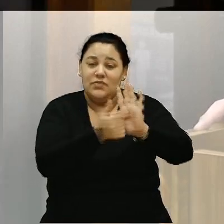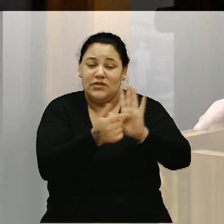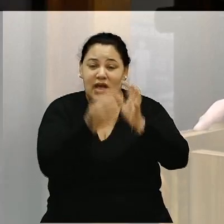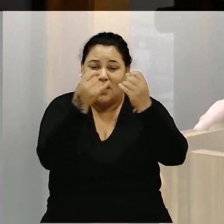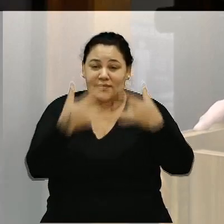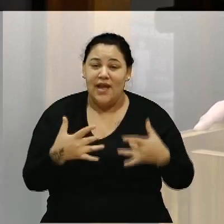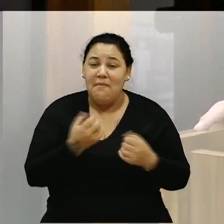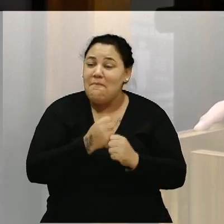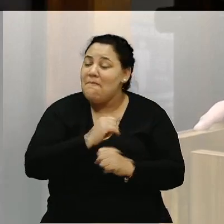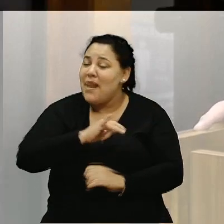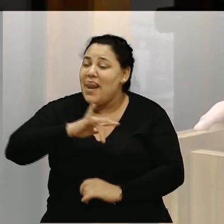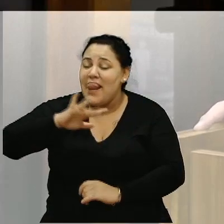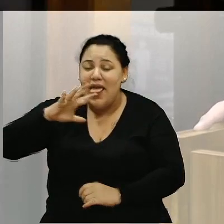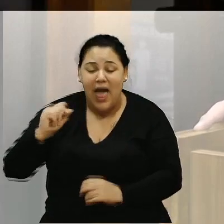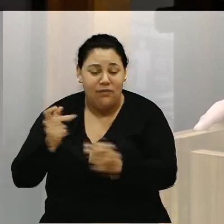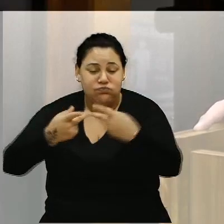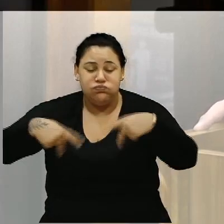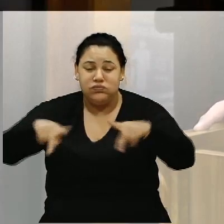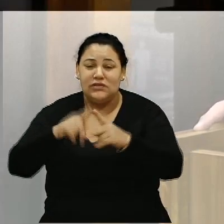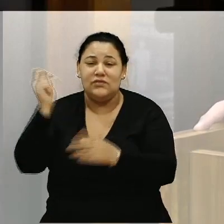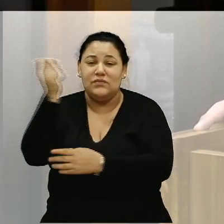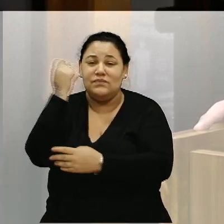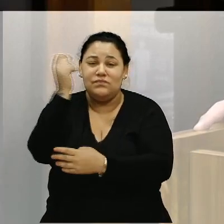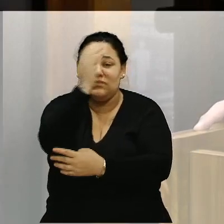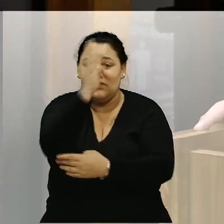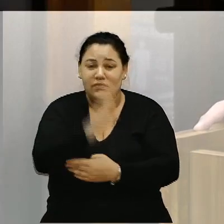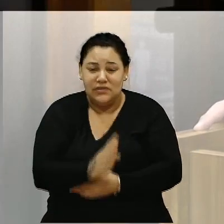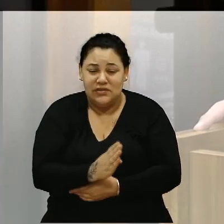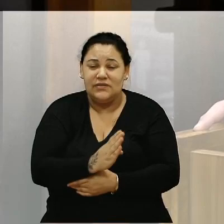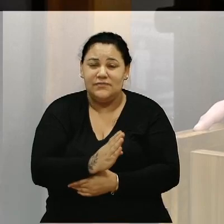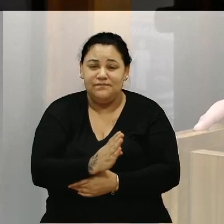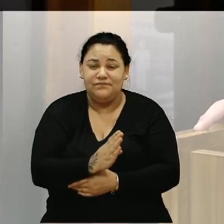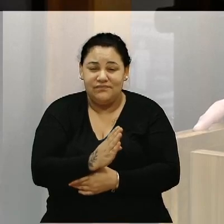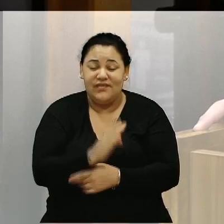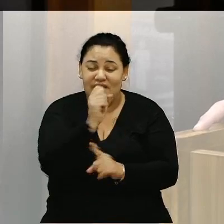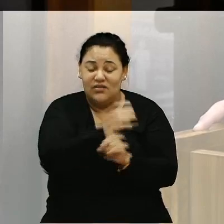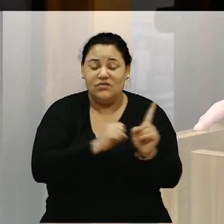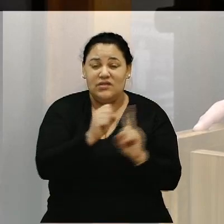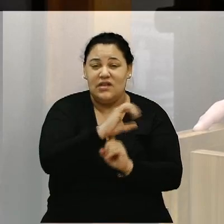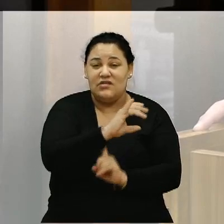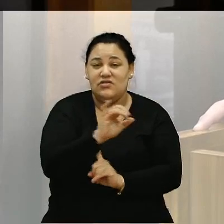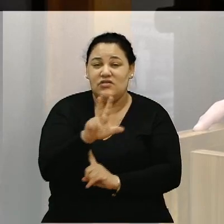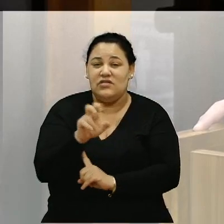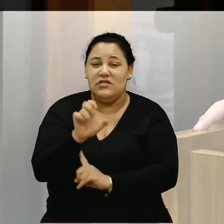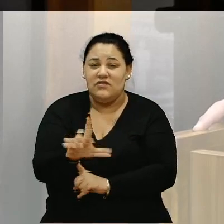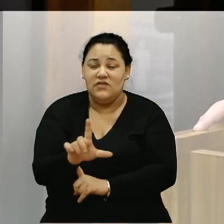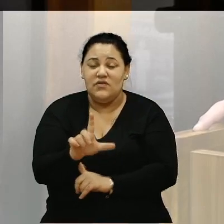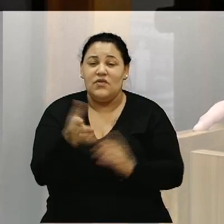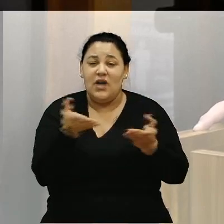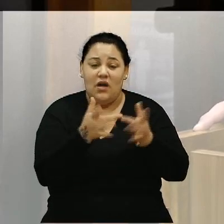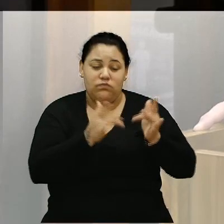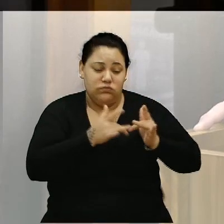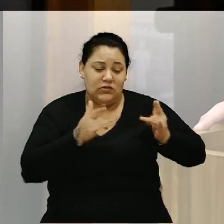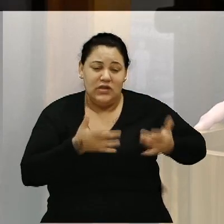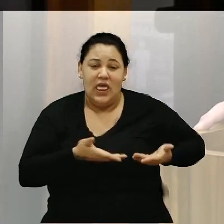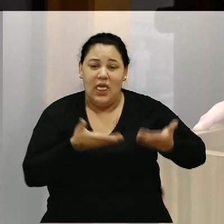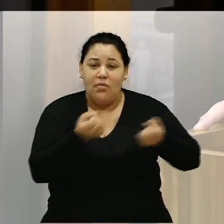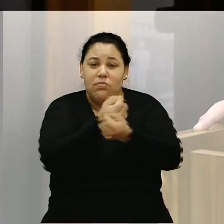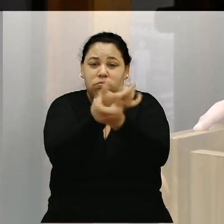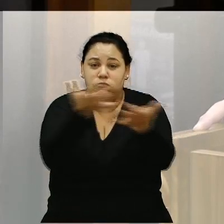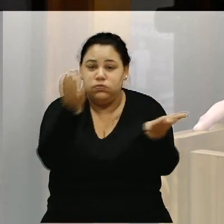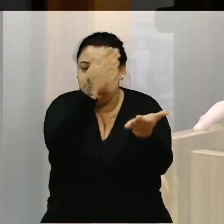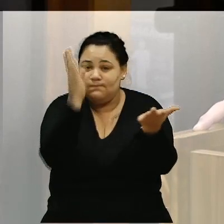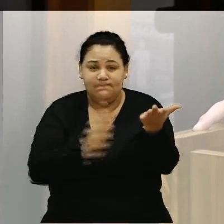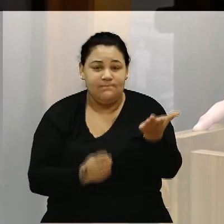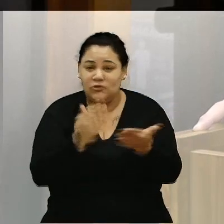de brasileiros e brasileiras da sociedade civil, nesta onde de solidariedade que tomou conta do país,